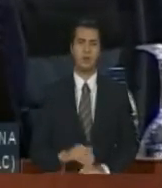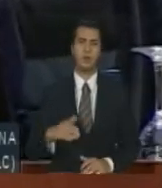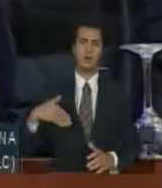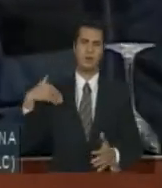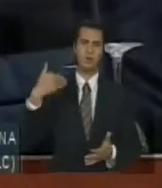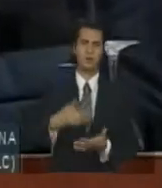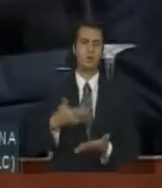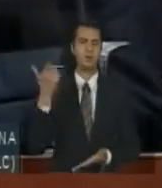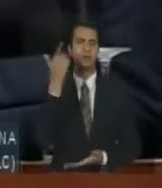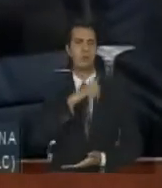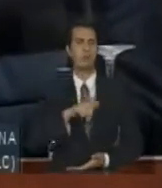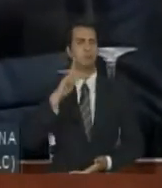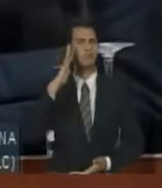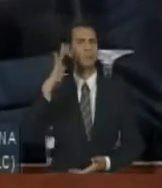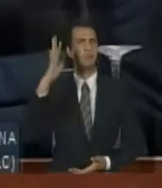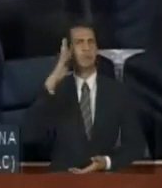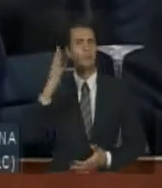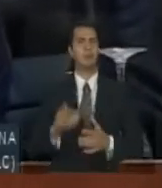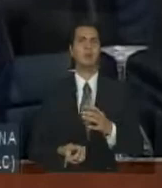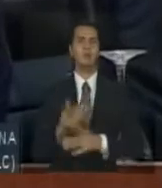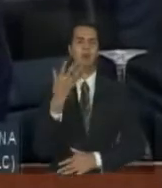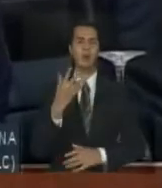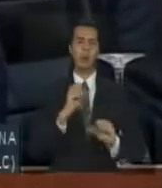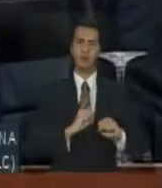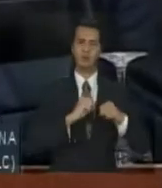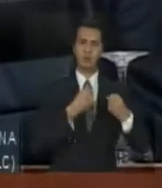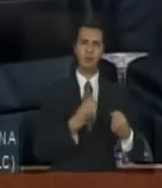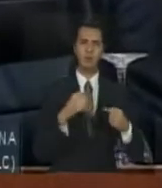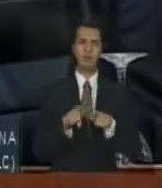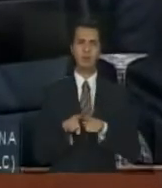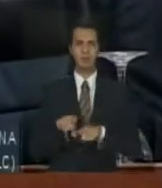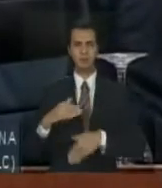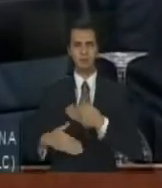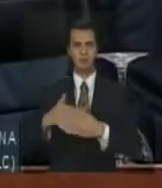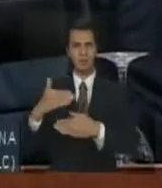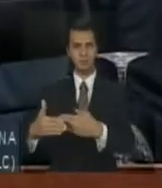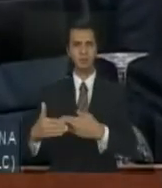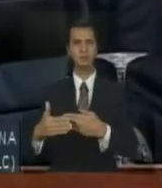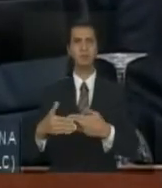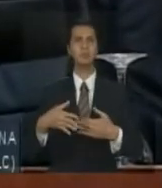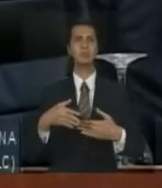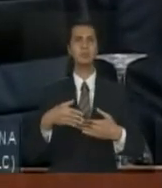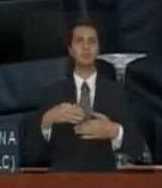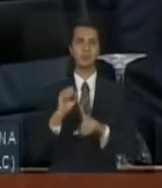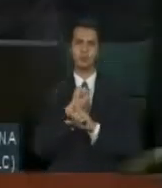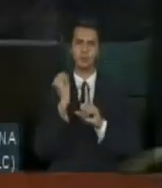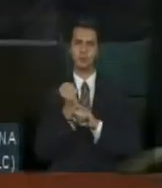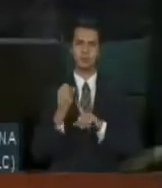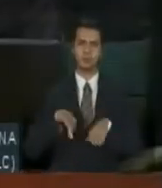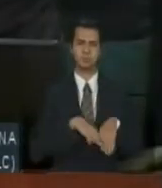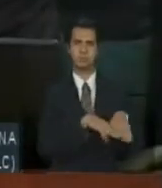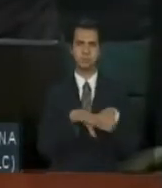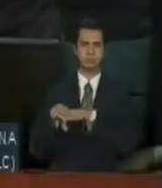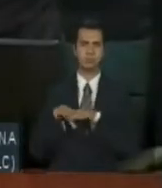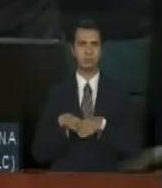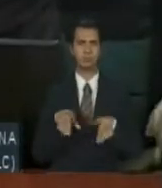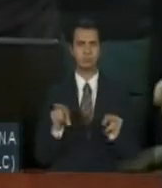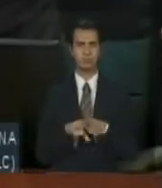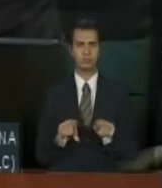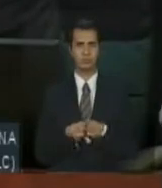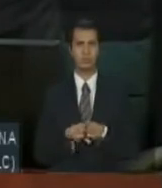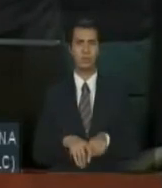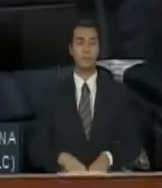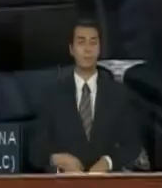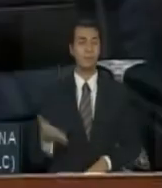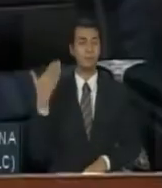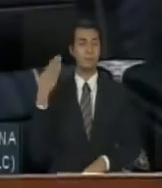os ideais de autonomia e desenvolvimento com justiça social. A escravidão produziu